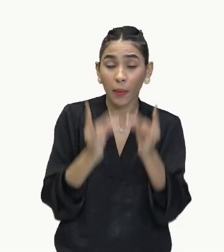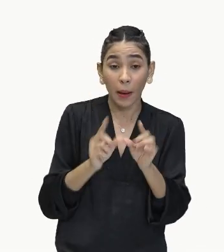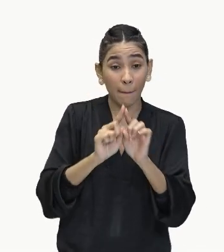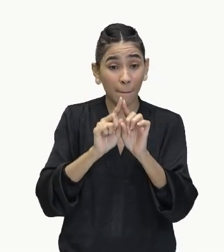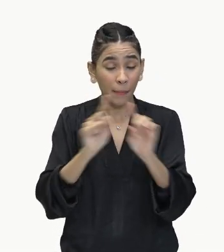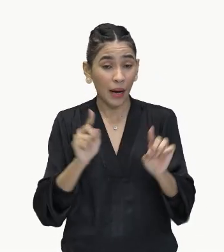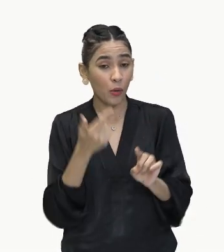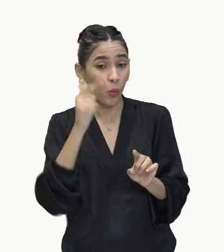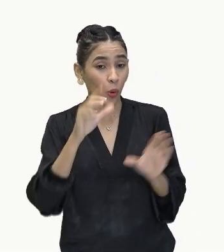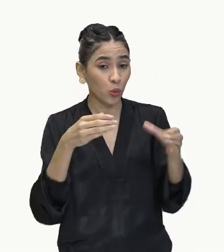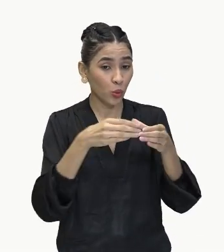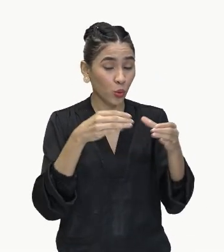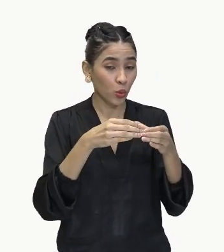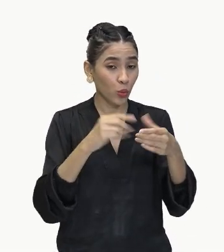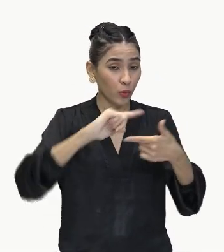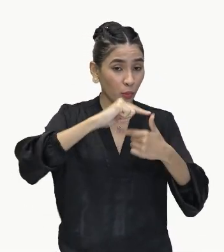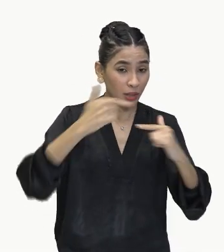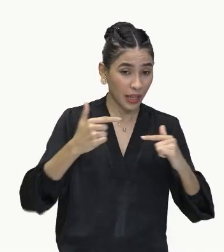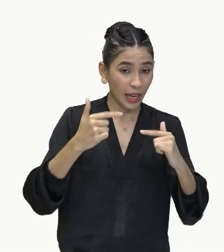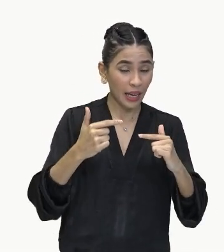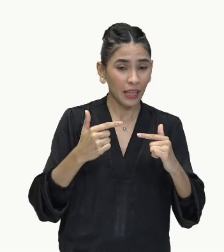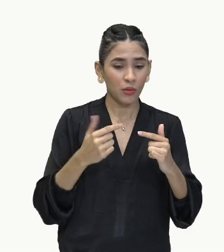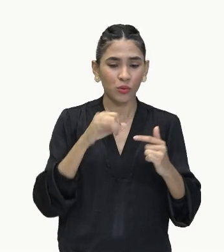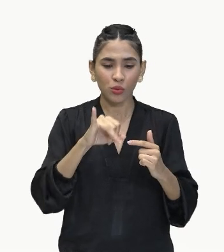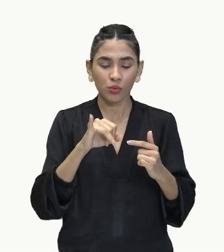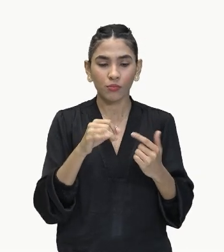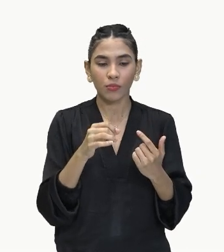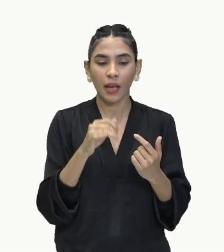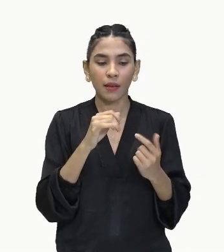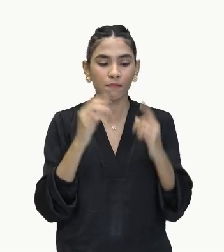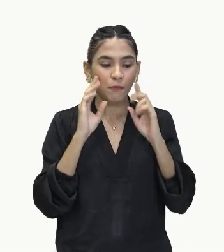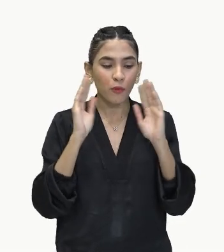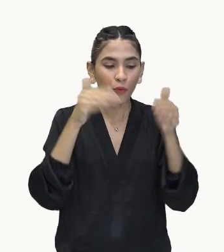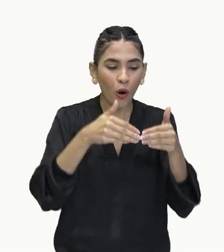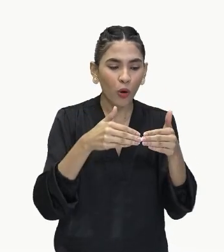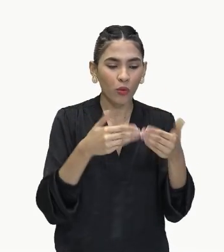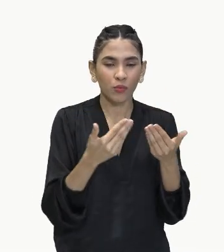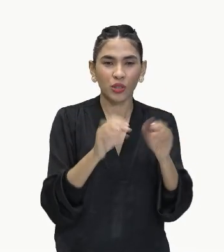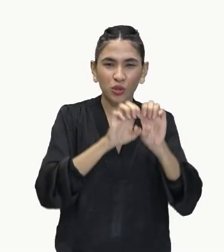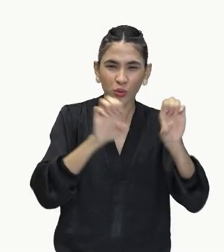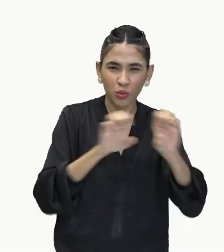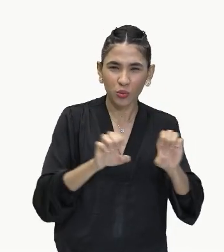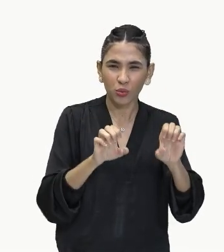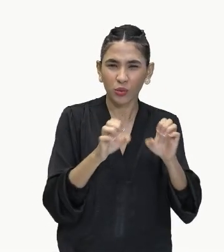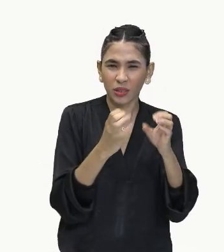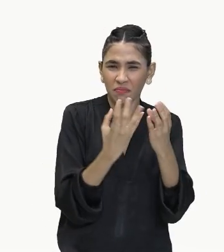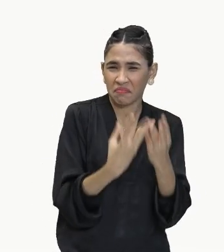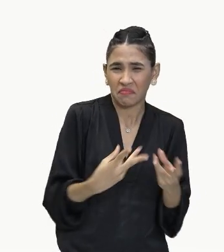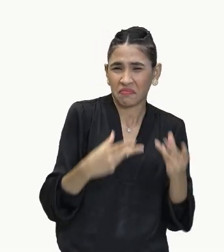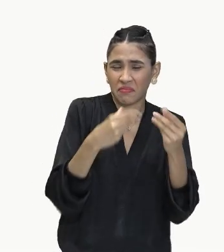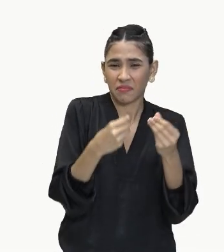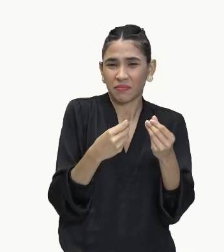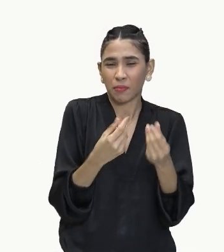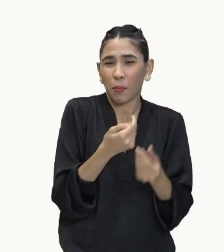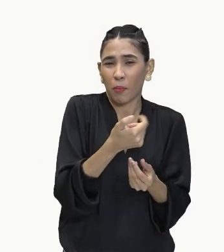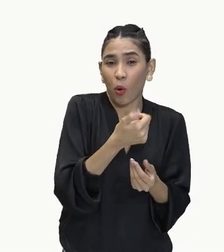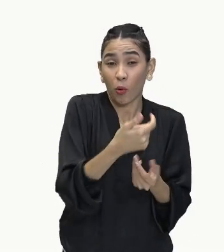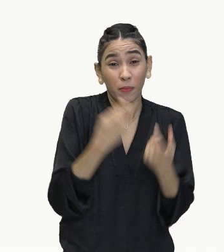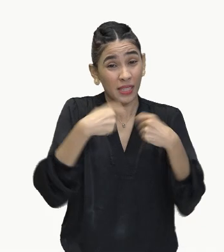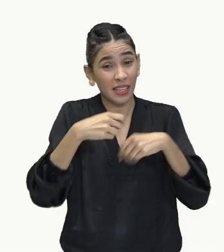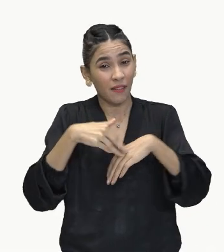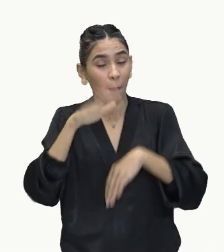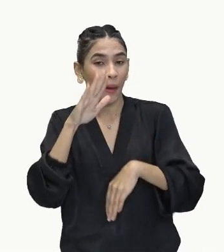modernistas, só se preocupar com a forma era algo vazio, né? Era necessário mais. E aí por isso eles